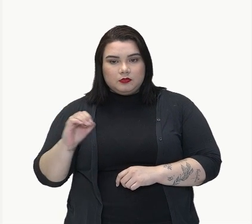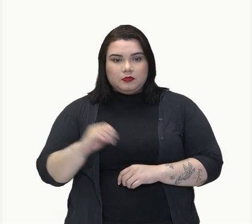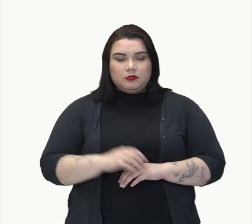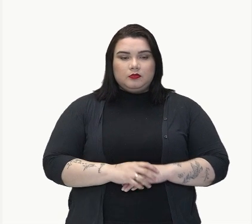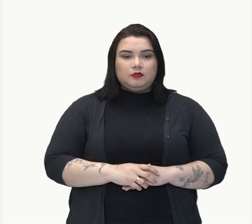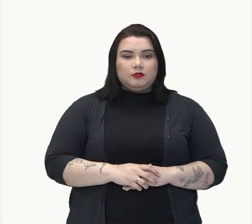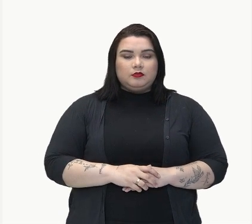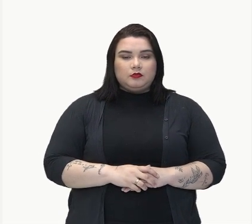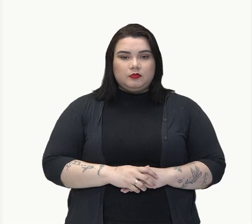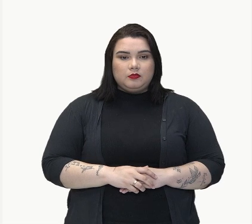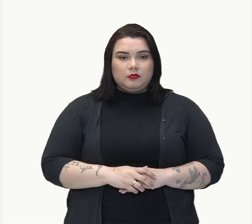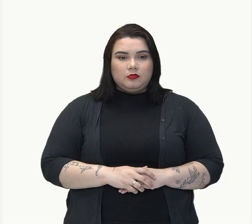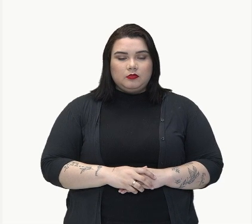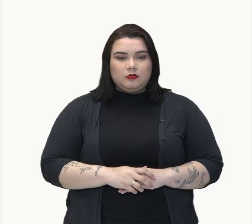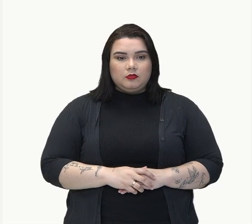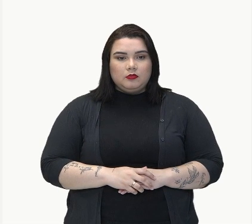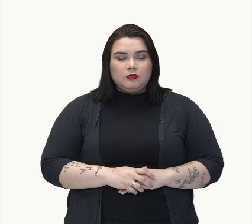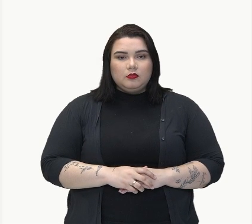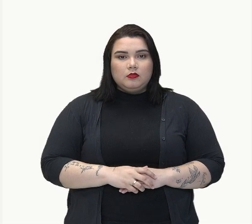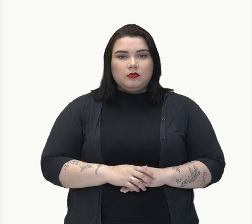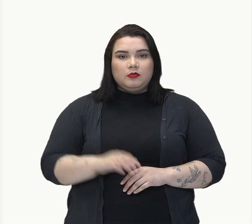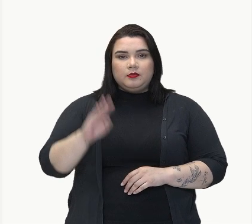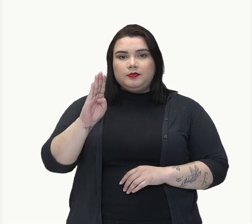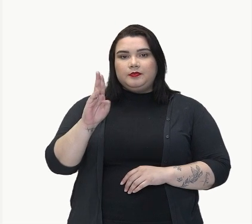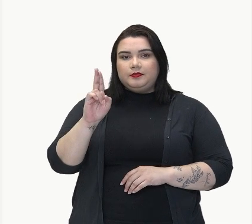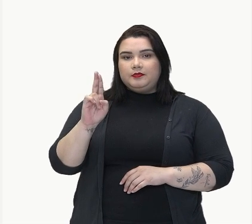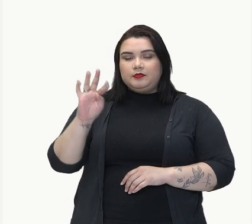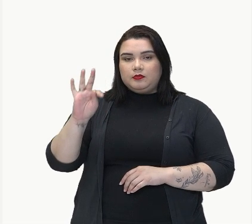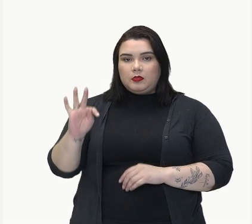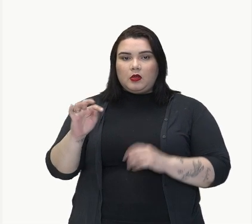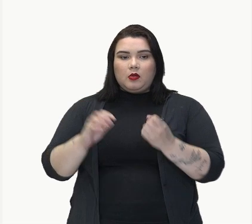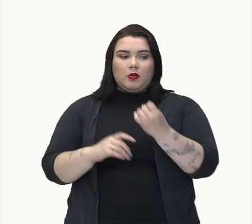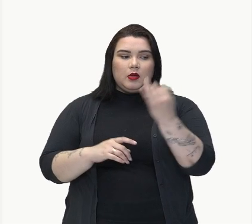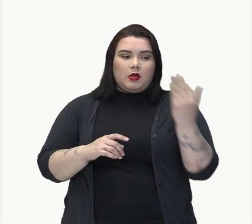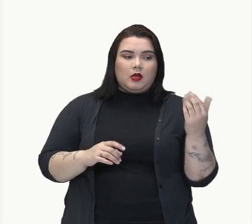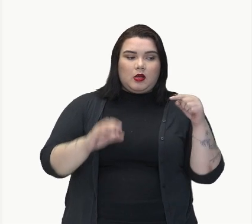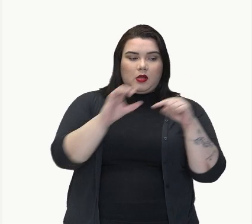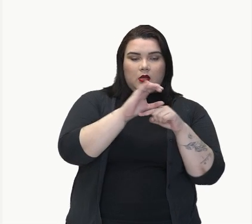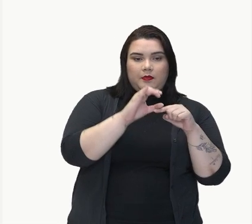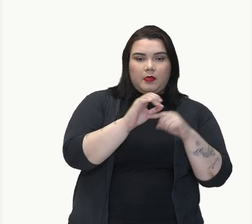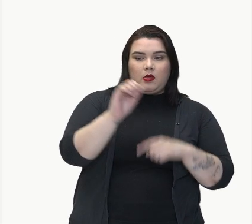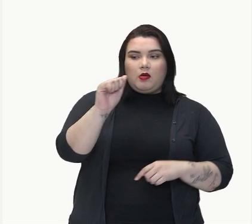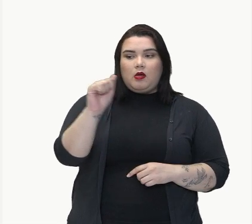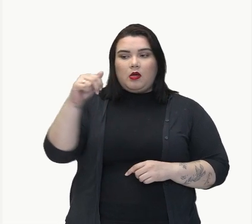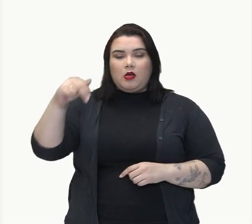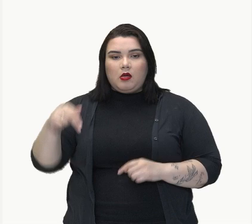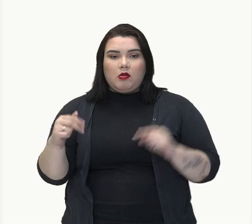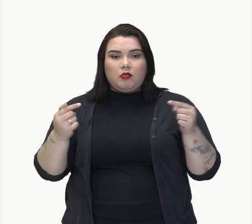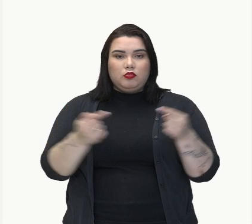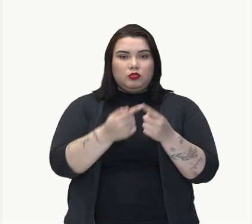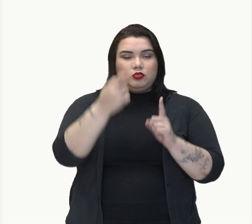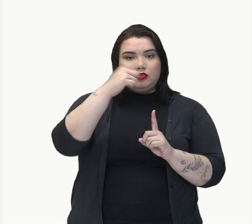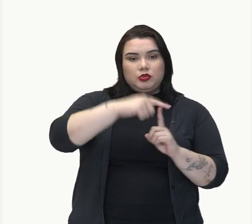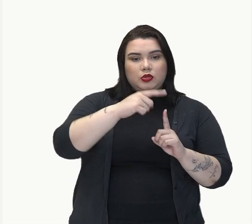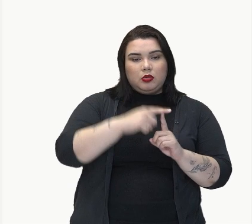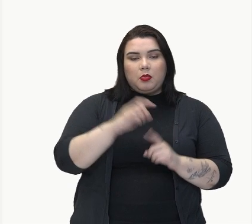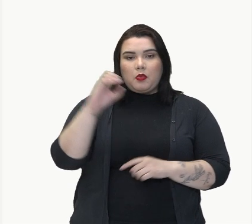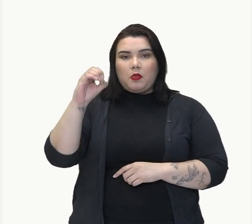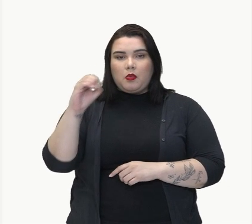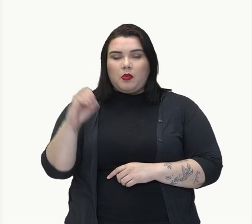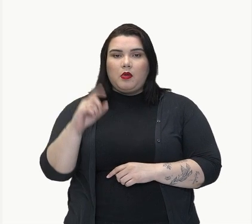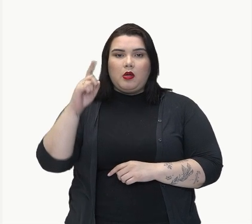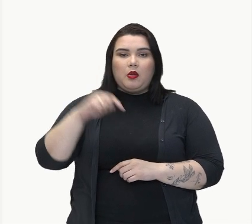Né? But indica a quantidade de carbono, o an, o tipo de ligação, e o o,